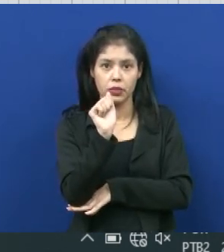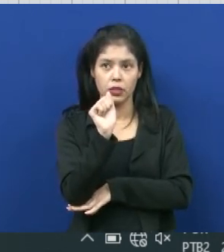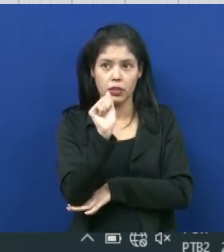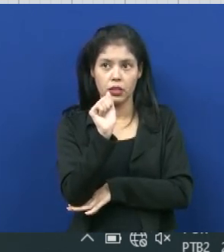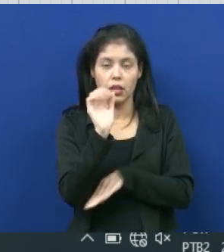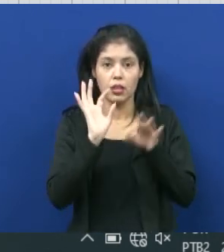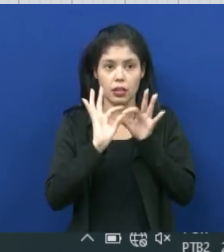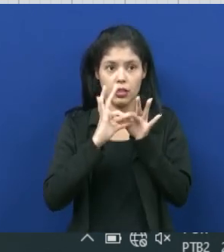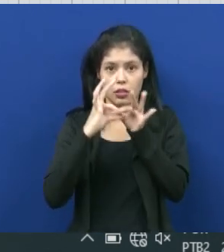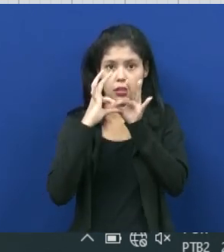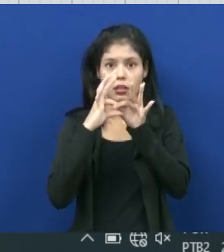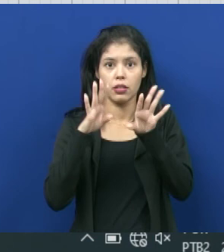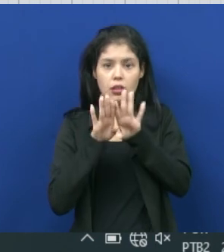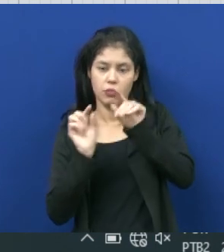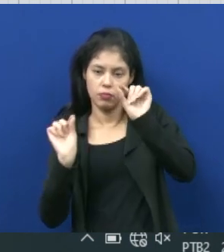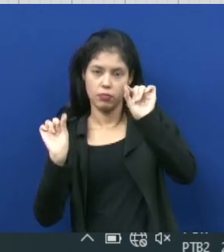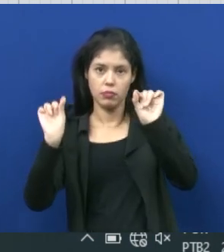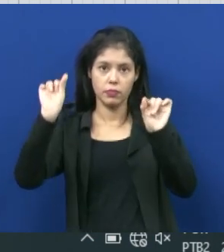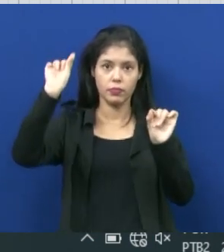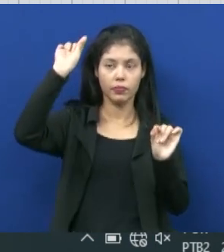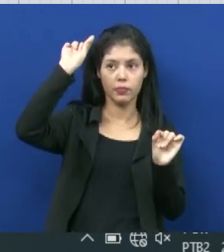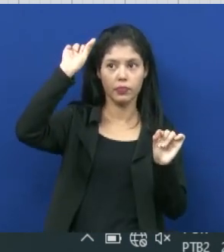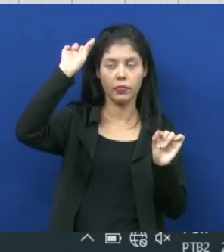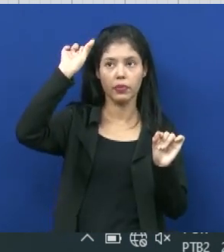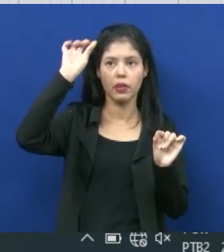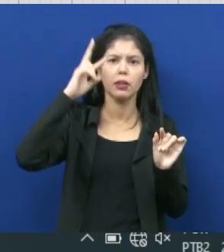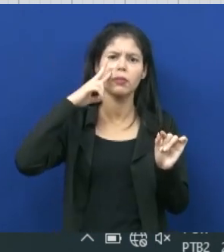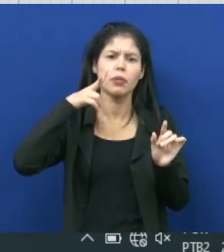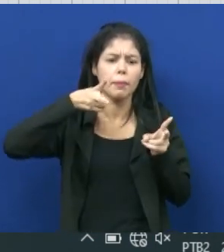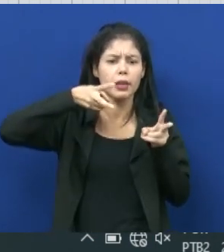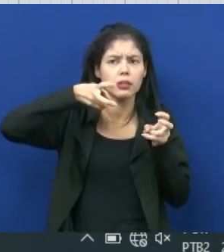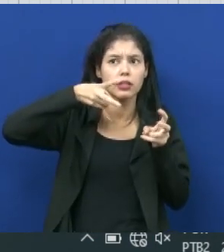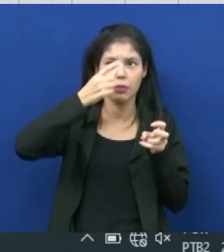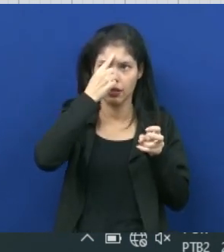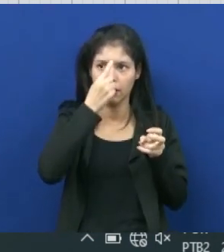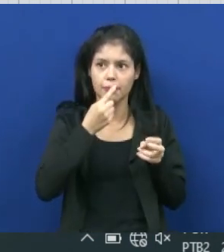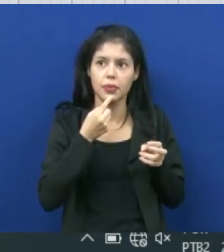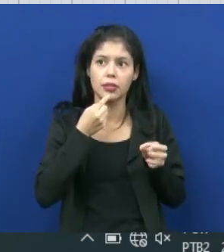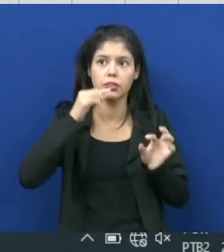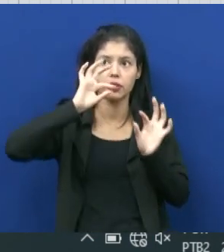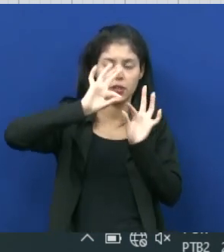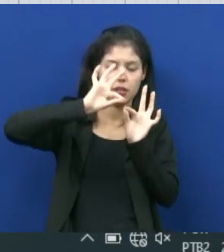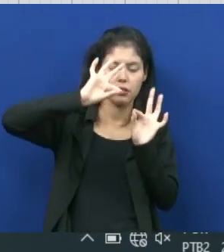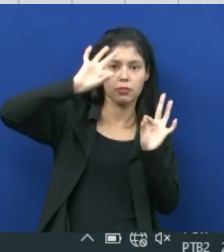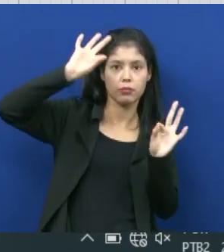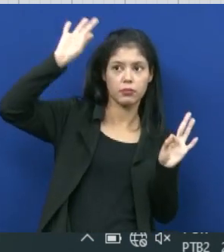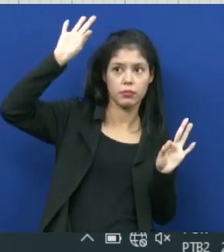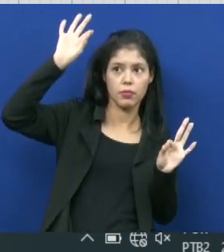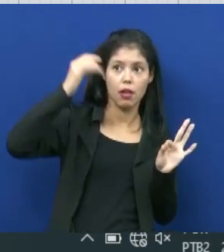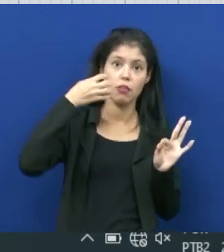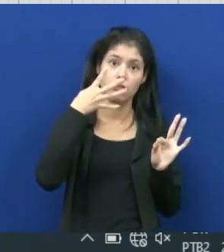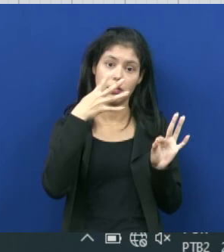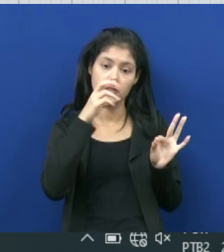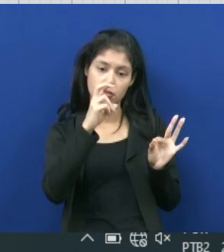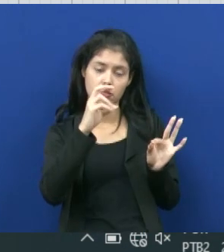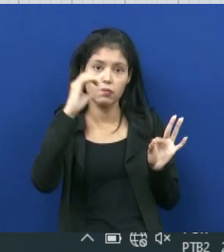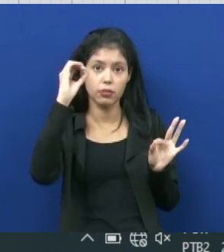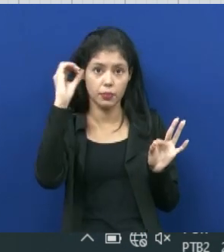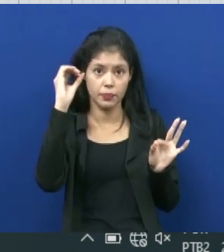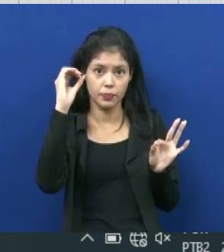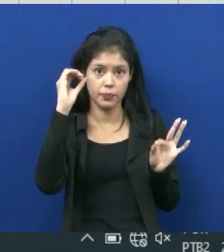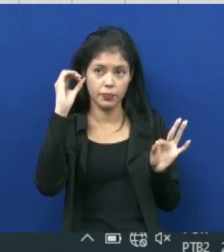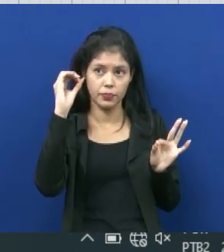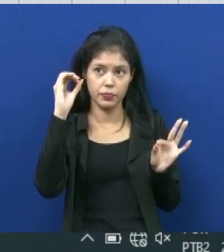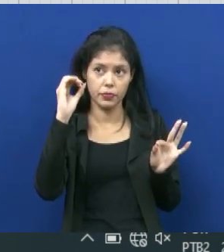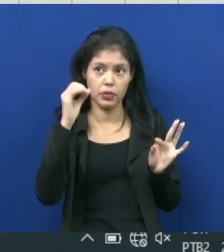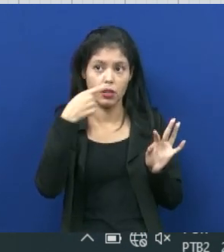intimamente ligado à inclinação da reta. Vejam que quando A é 1, a inclinação da reta aqui é 45 graus, partindo do eixo